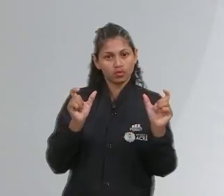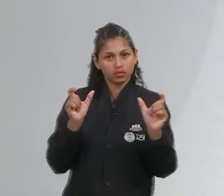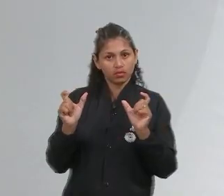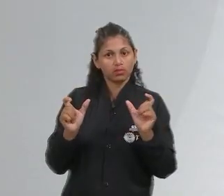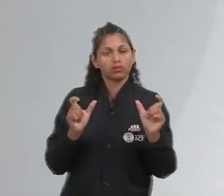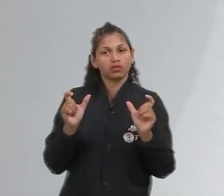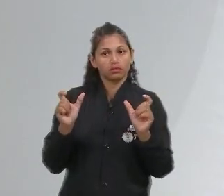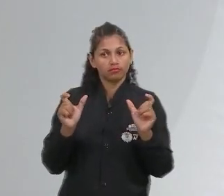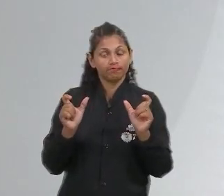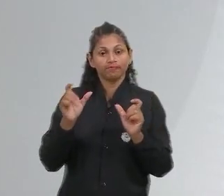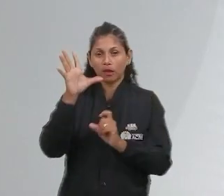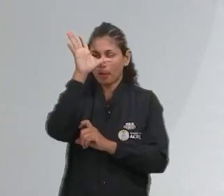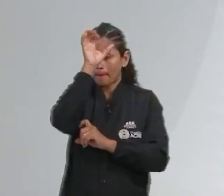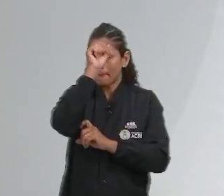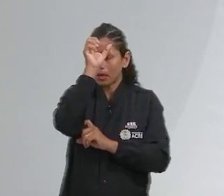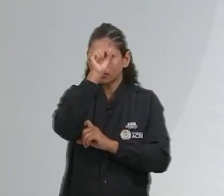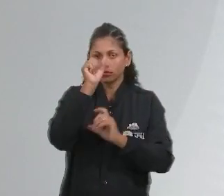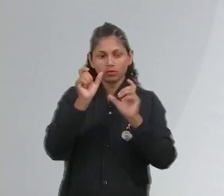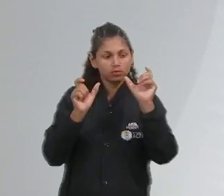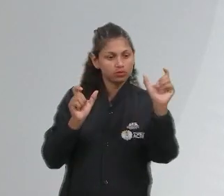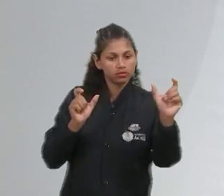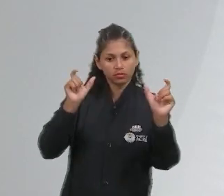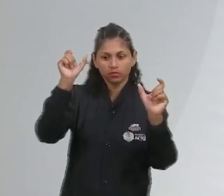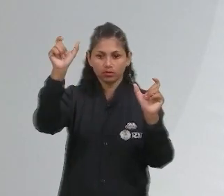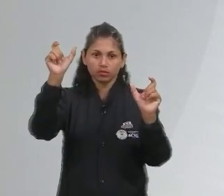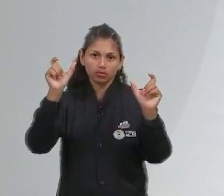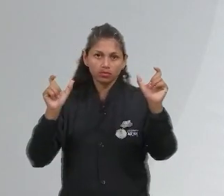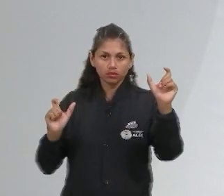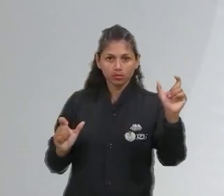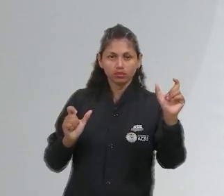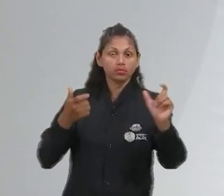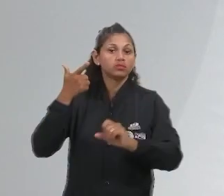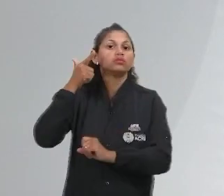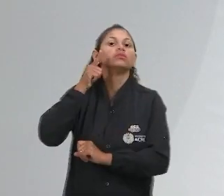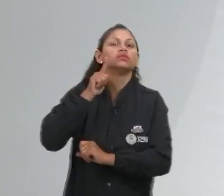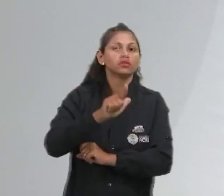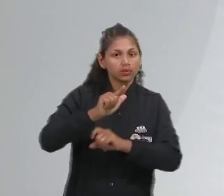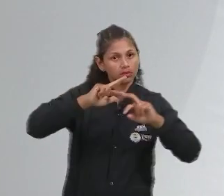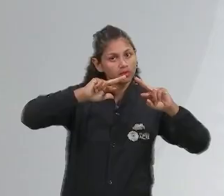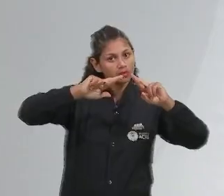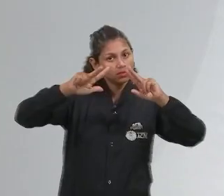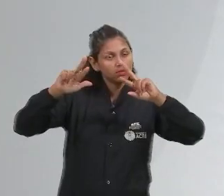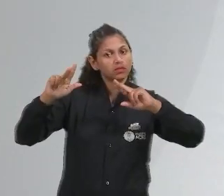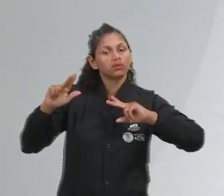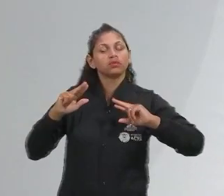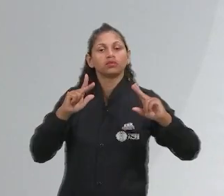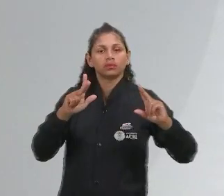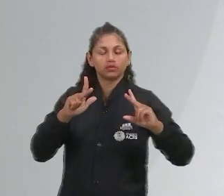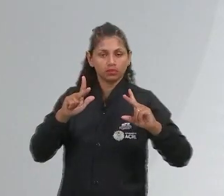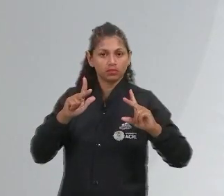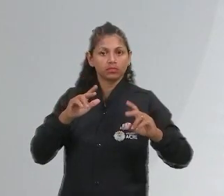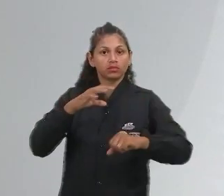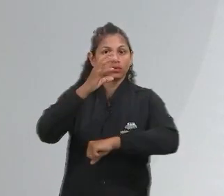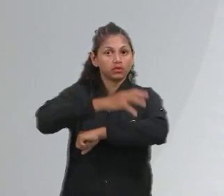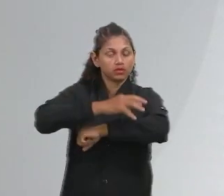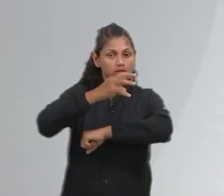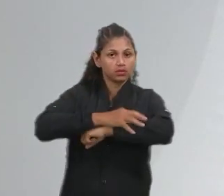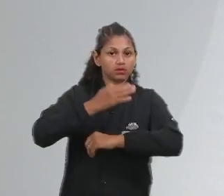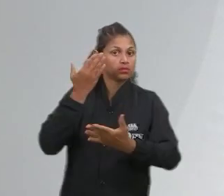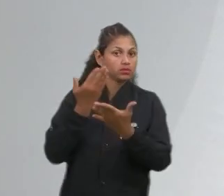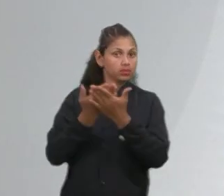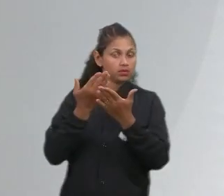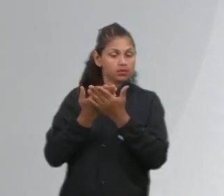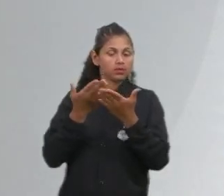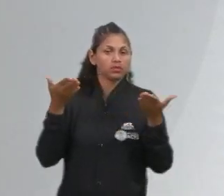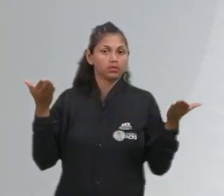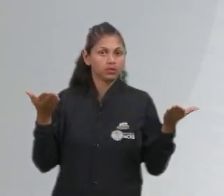você aprendeu bem essas três situações, você vai conseguir diferenciar todas as funções que vamos estudar na aula